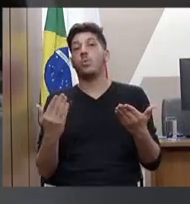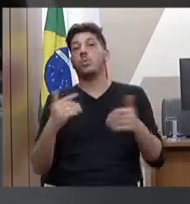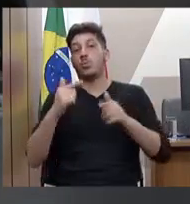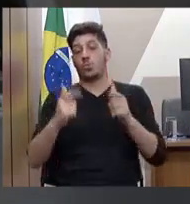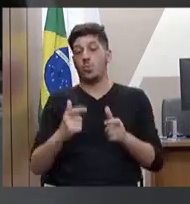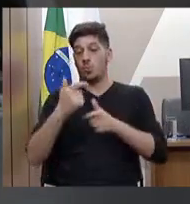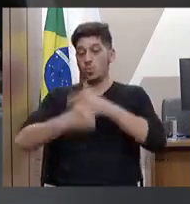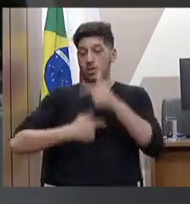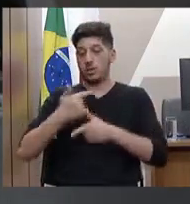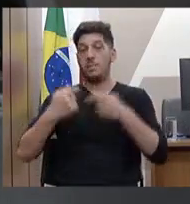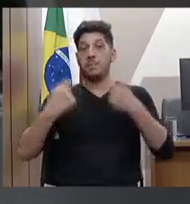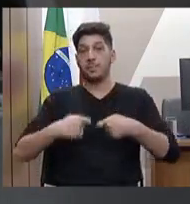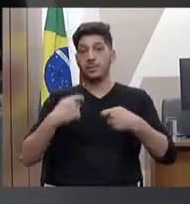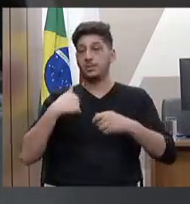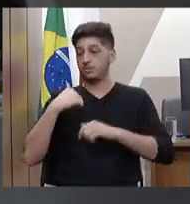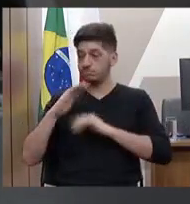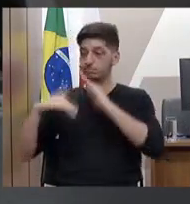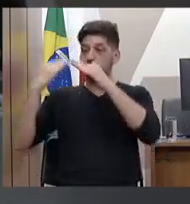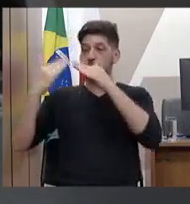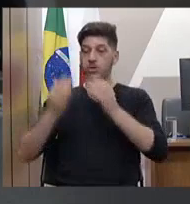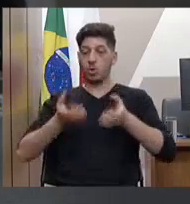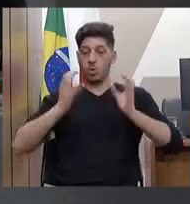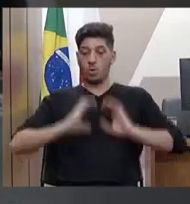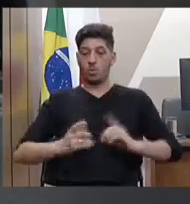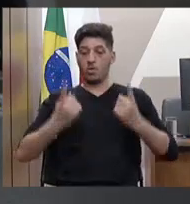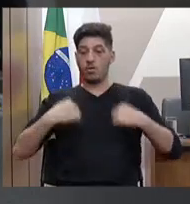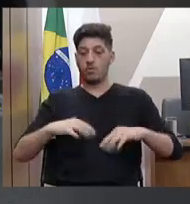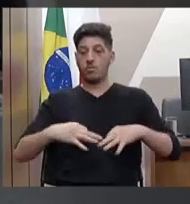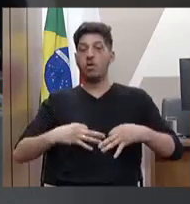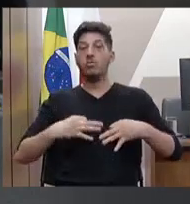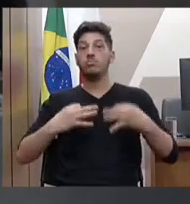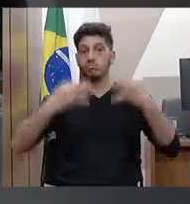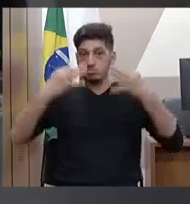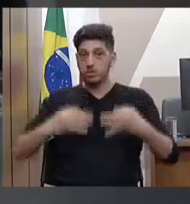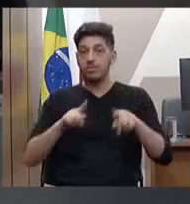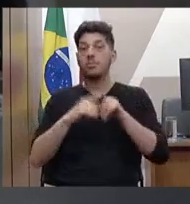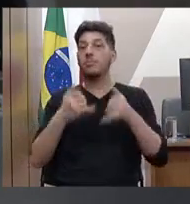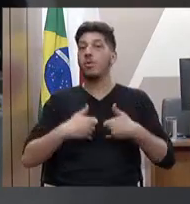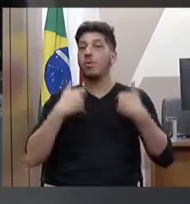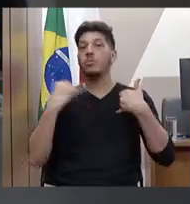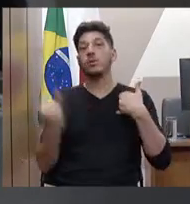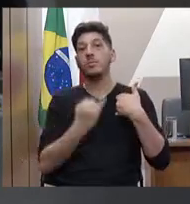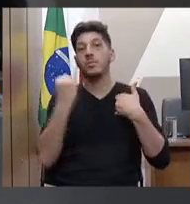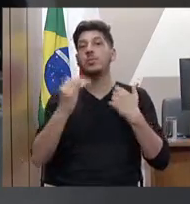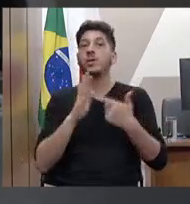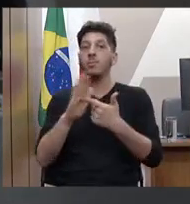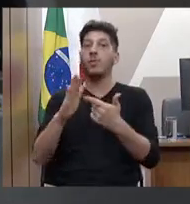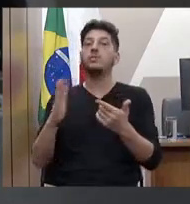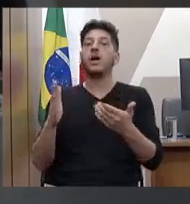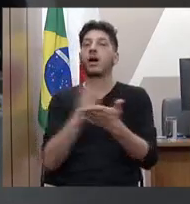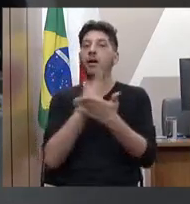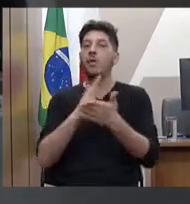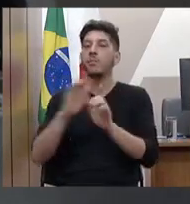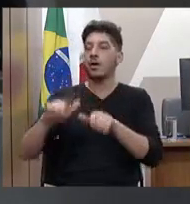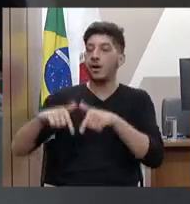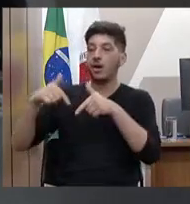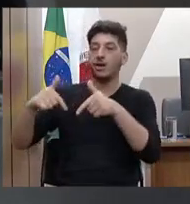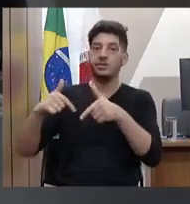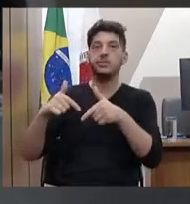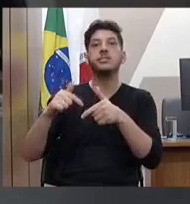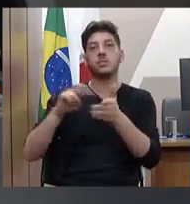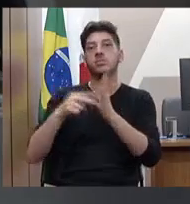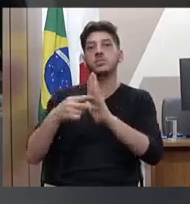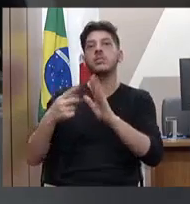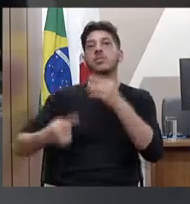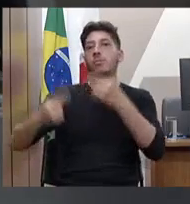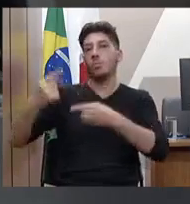é pessoal da sua dignidade da sua formação então é importante trazer essas ações também como alvo